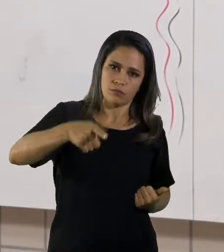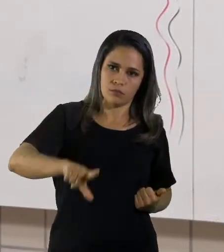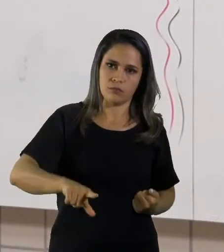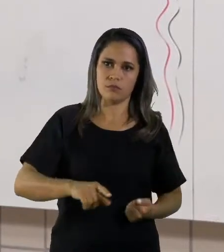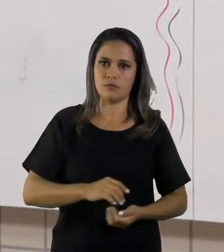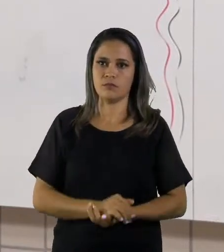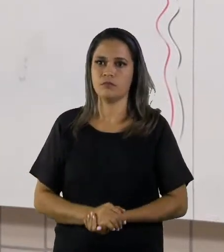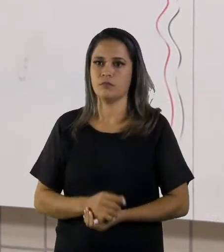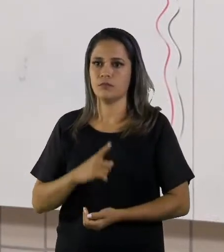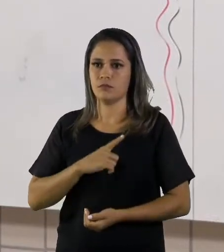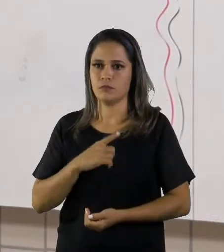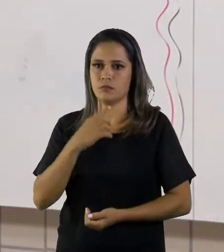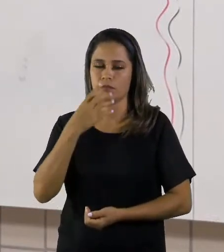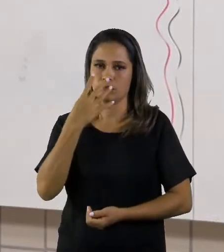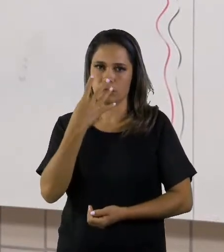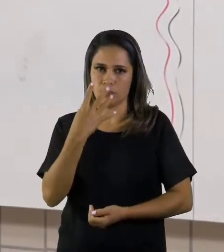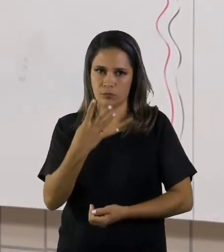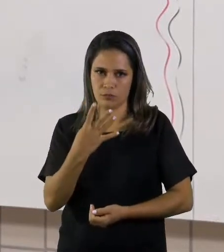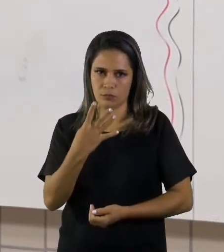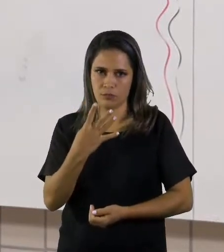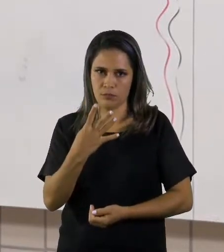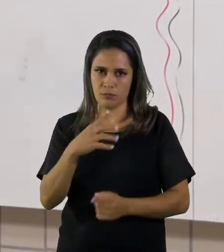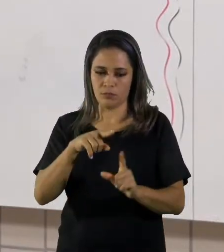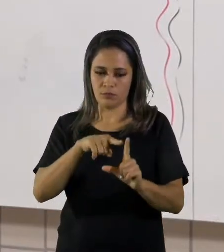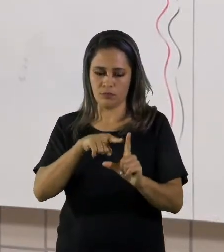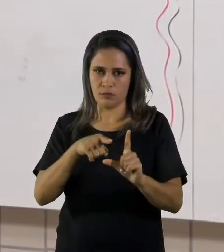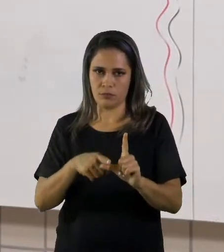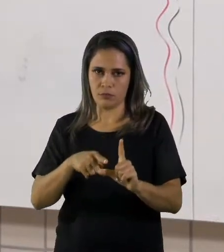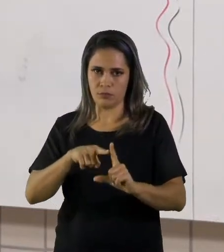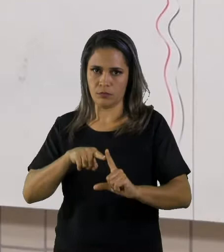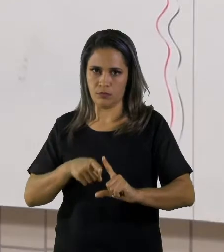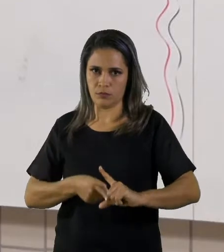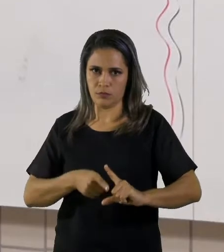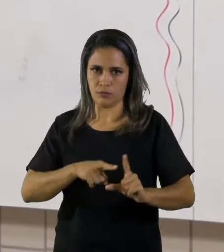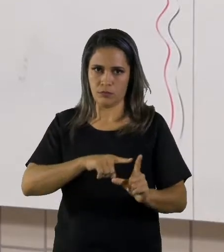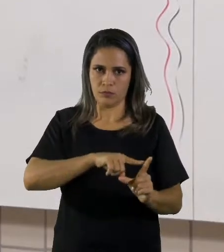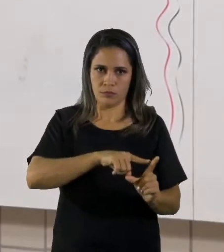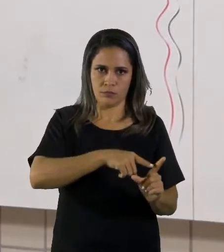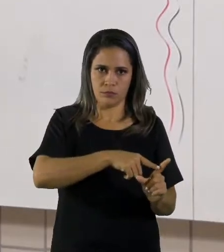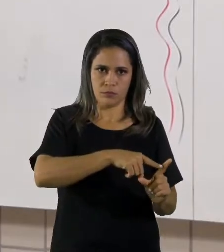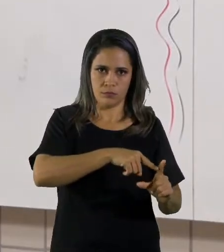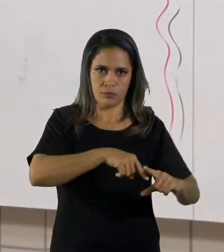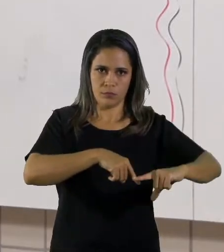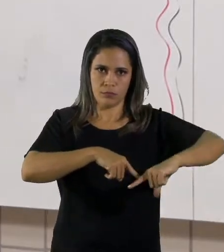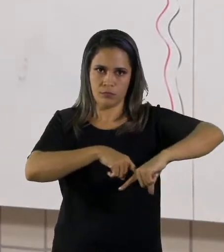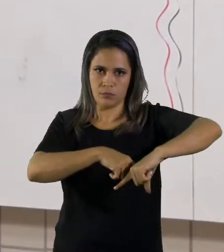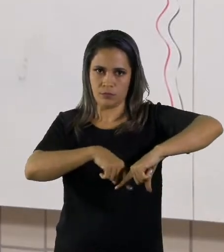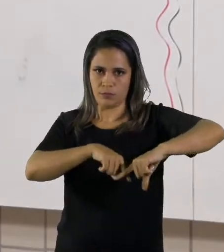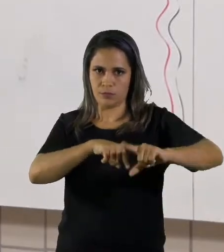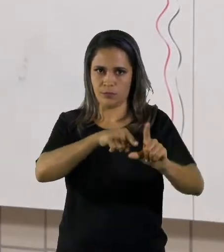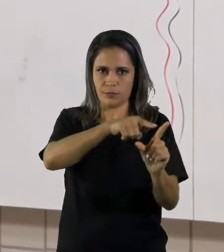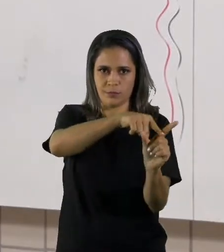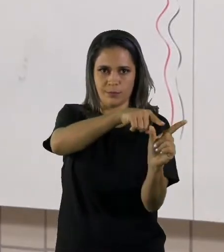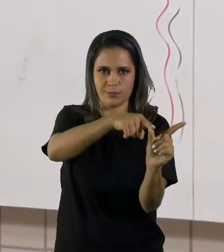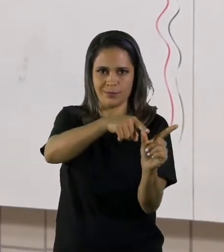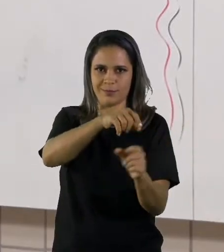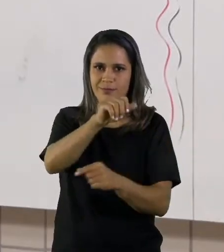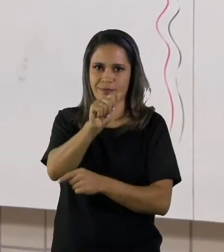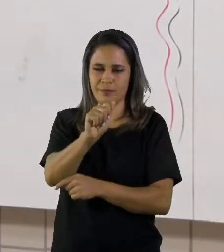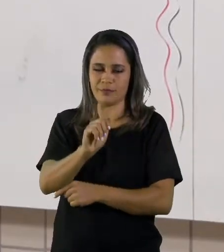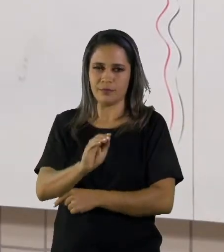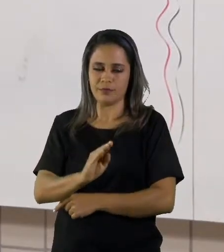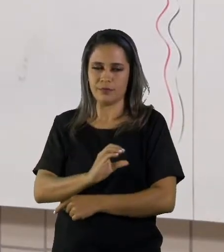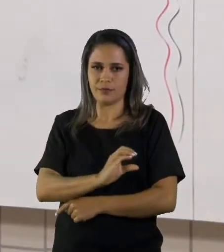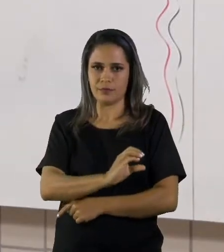gerou quatro ângulos em cada reta, né, na concorrência com cada reta, e eu chamei de A, B, C, D, a